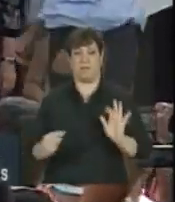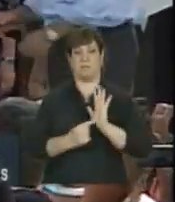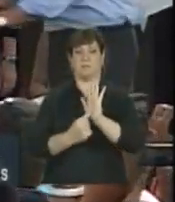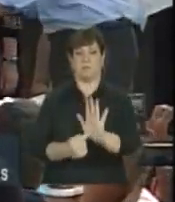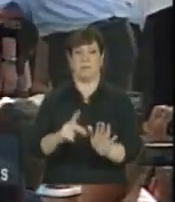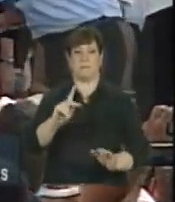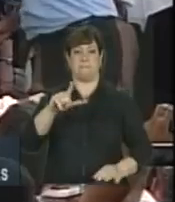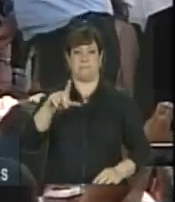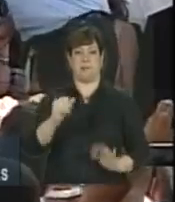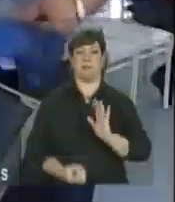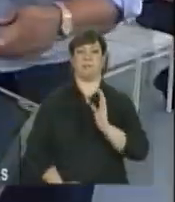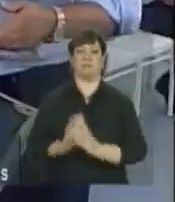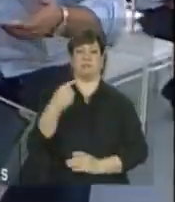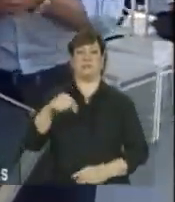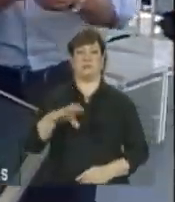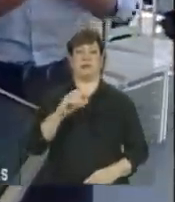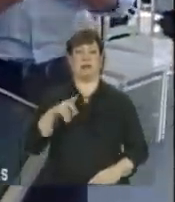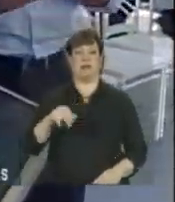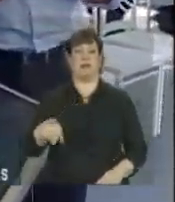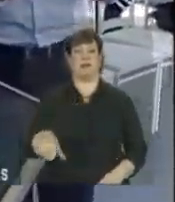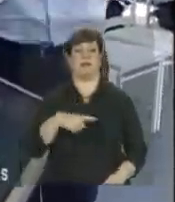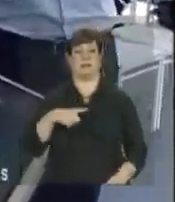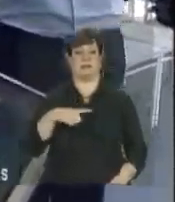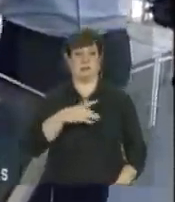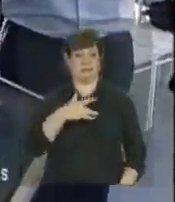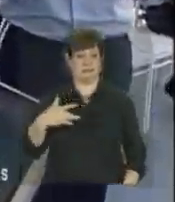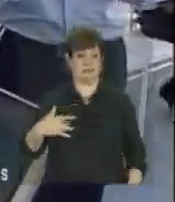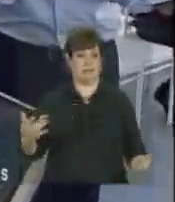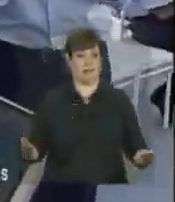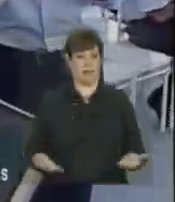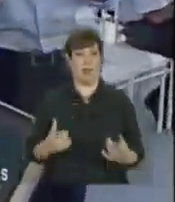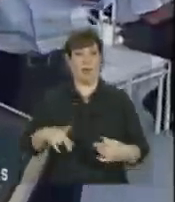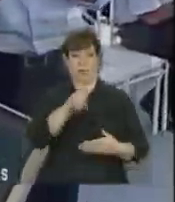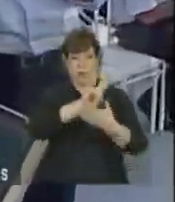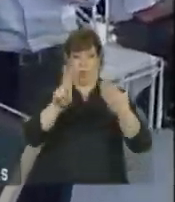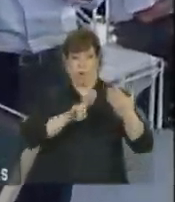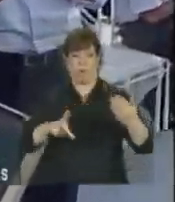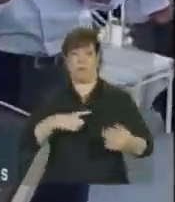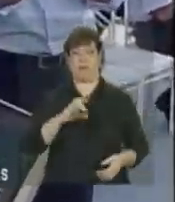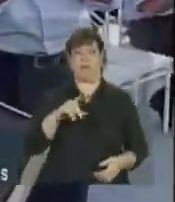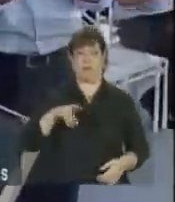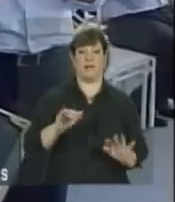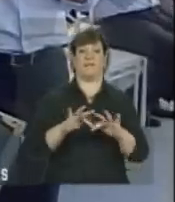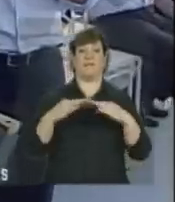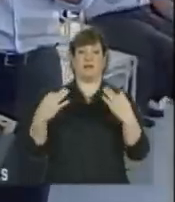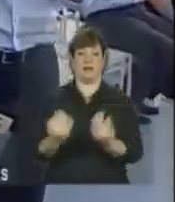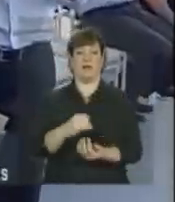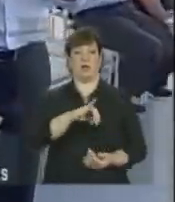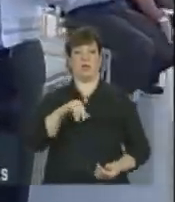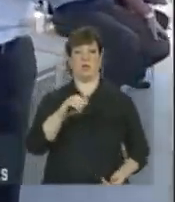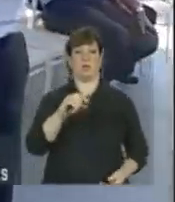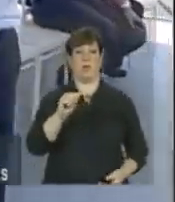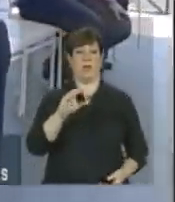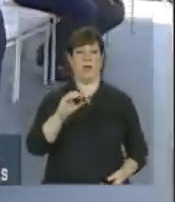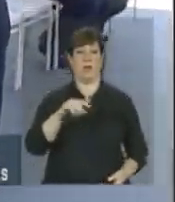alusiva à inauguração da Clínica da Saúde Joãozinho 30, onde se lê: Clínica da Família Joãozinho